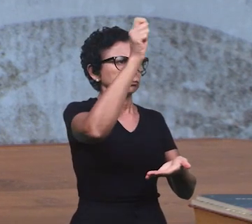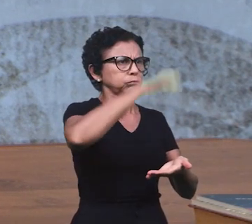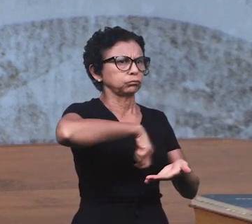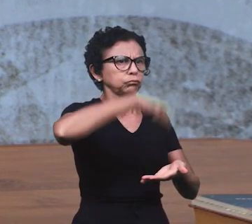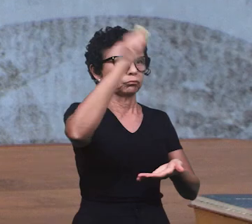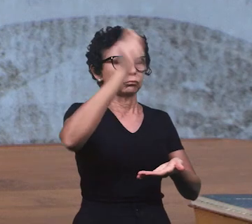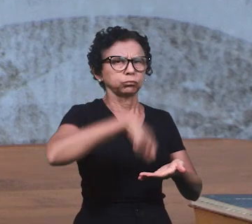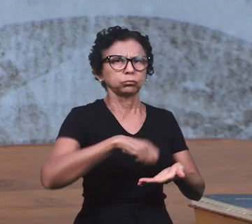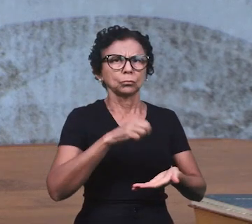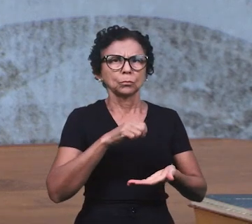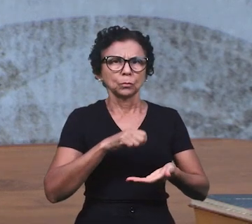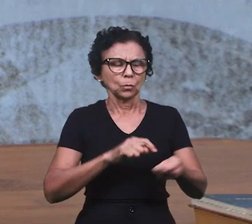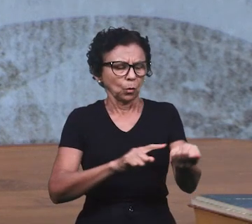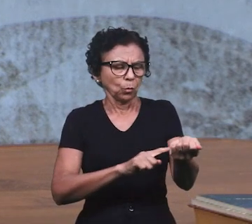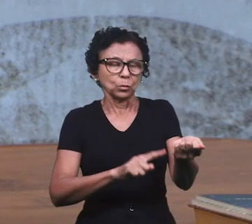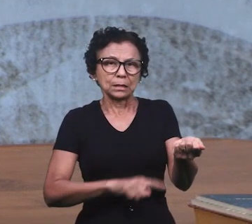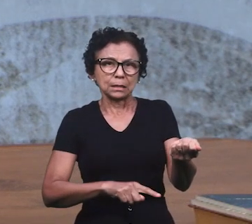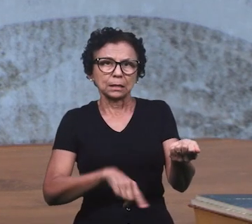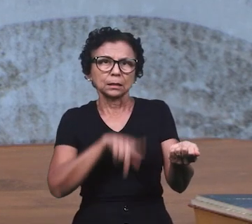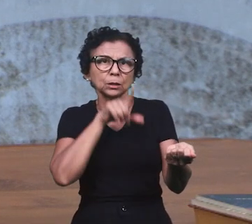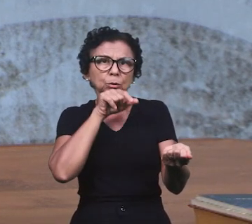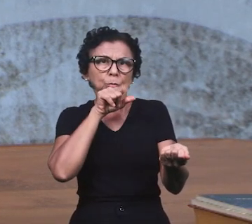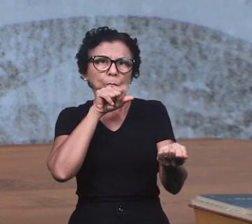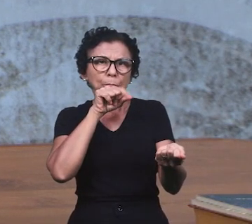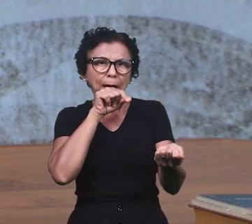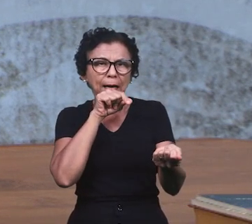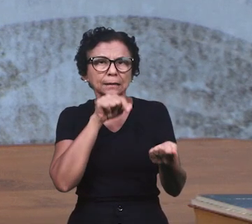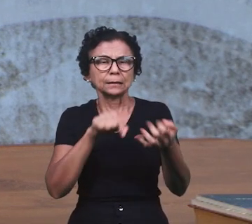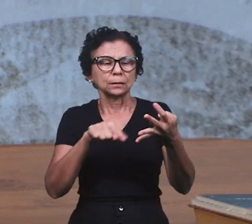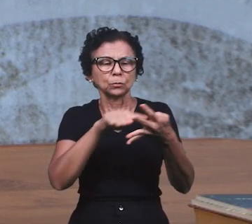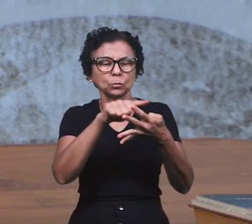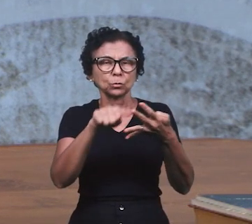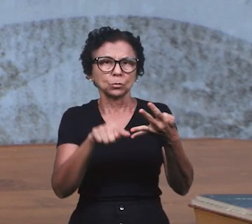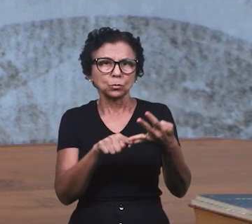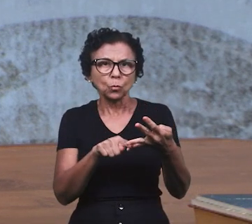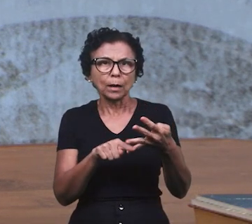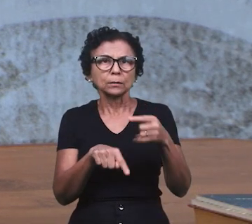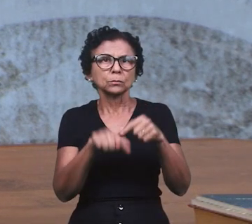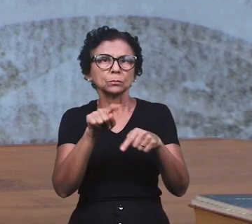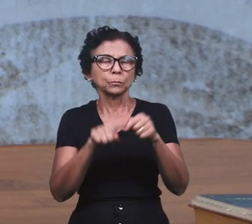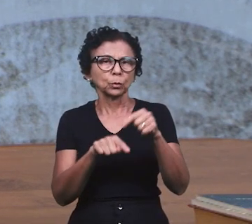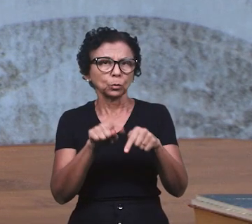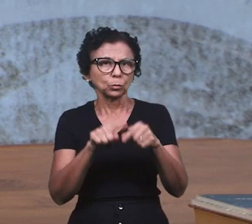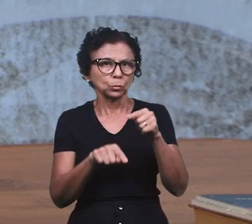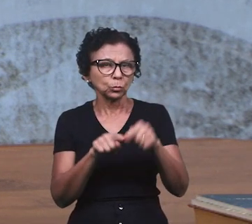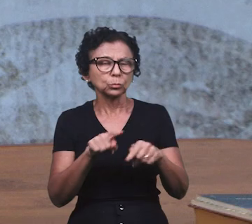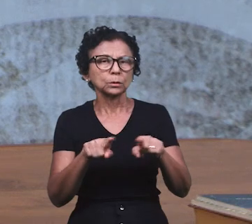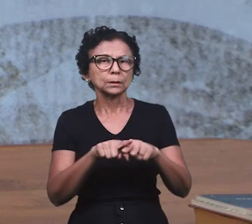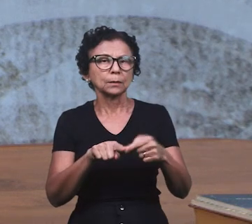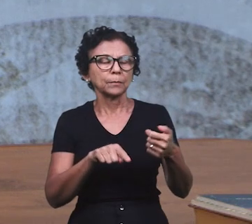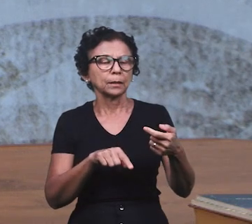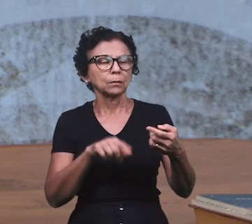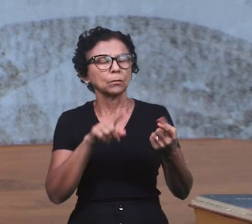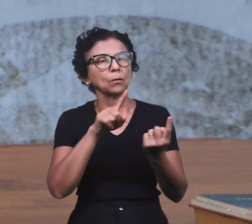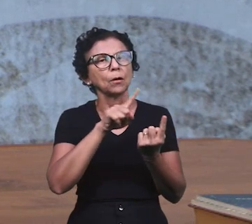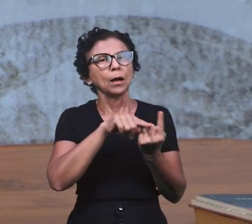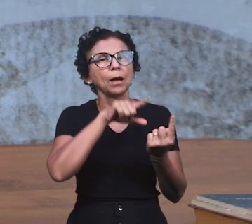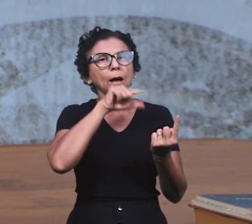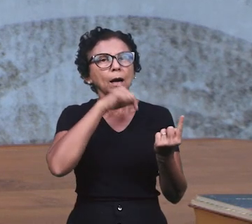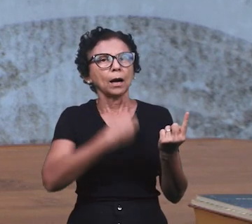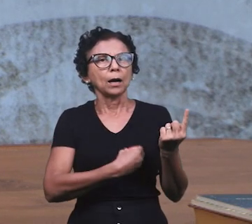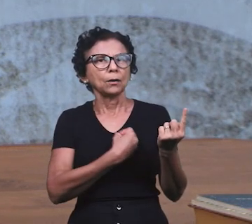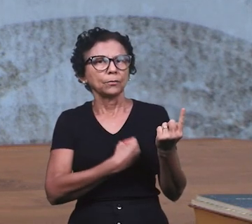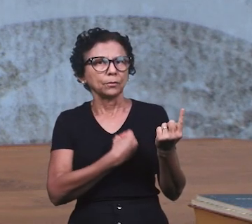sangue da avezinha, e com as águas vivas, e com a avezinha viva, e com o pau de cedro, e com